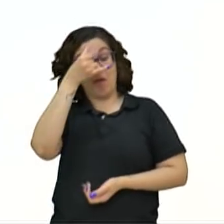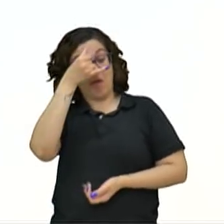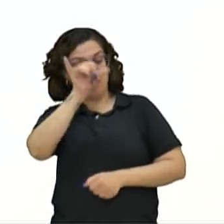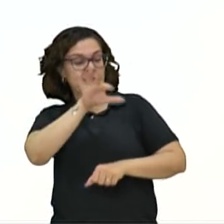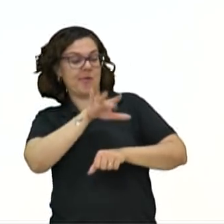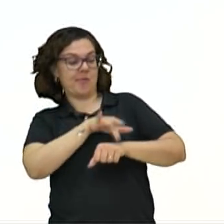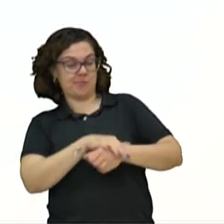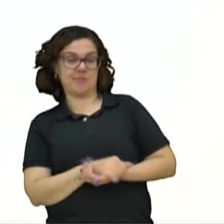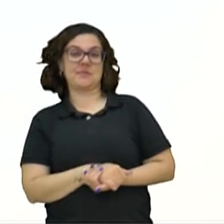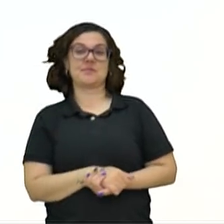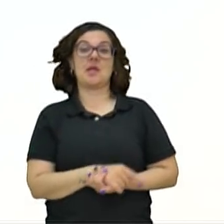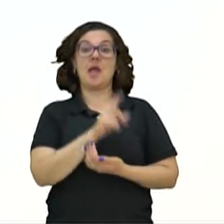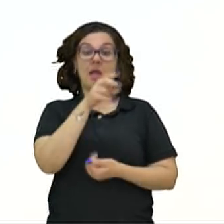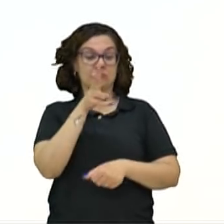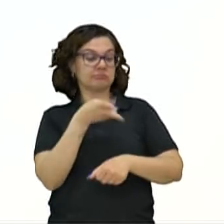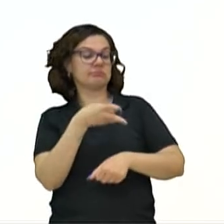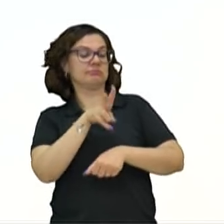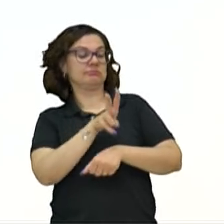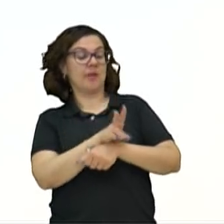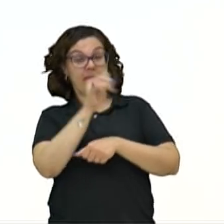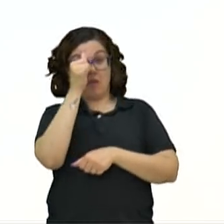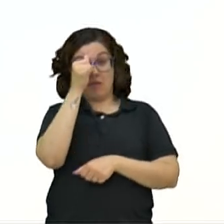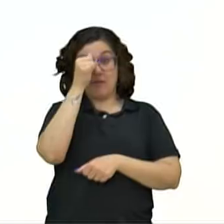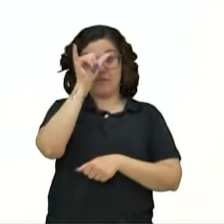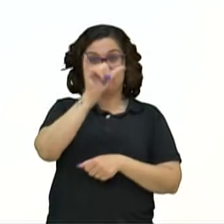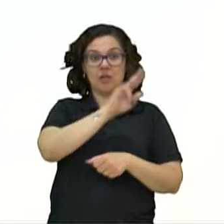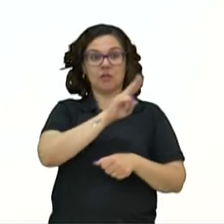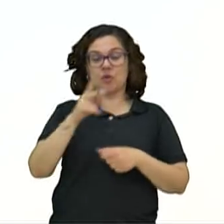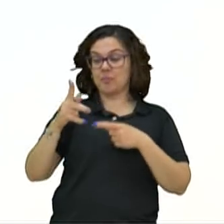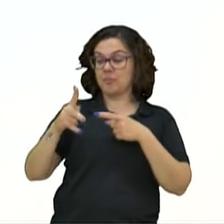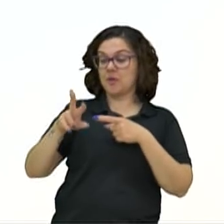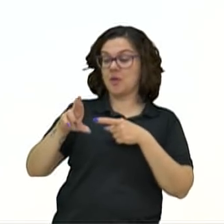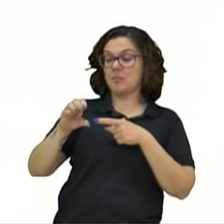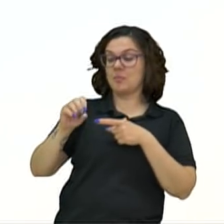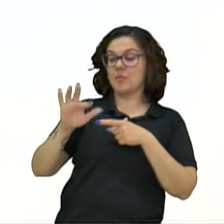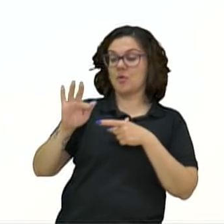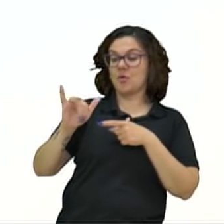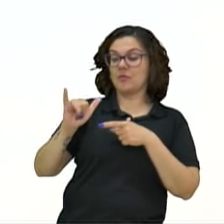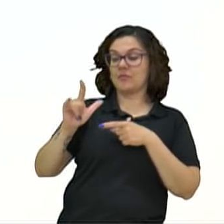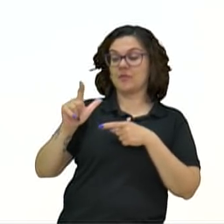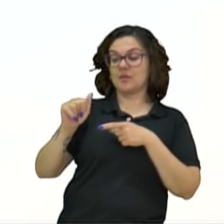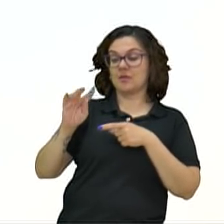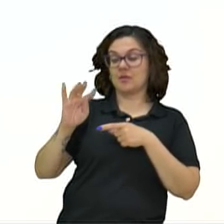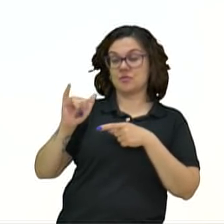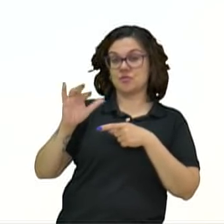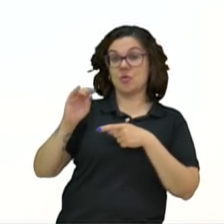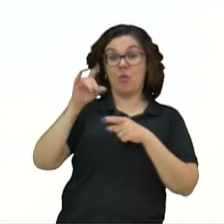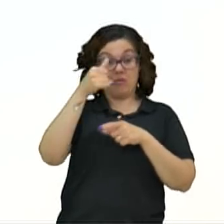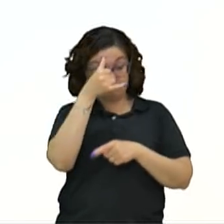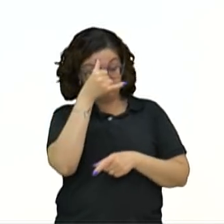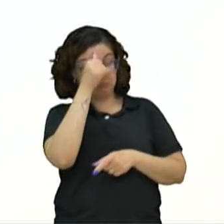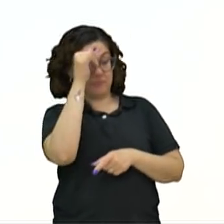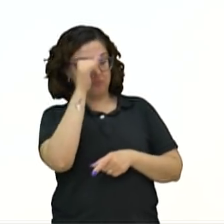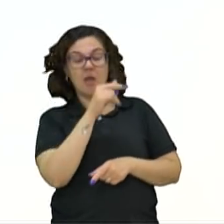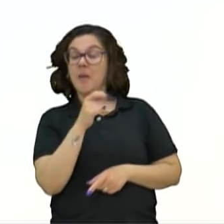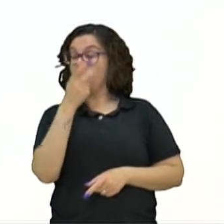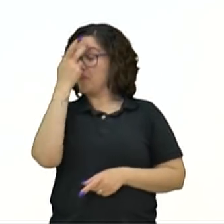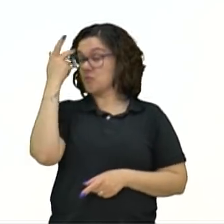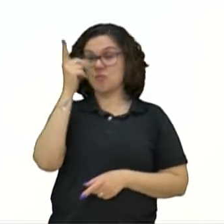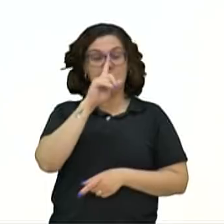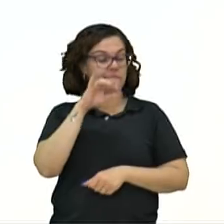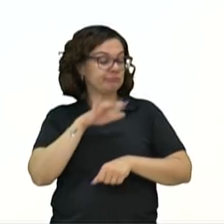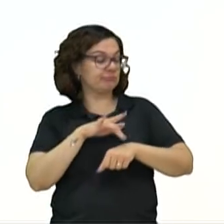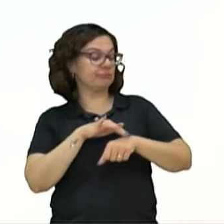prevenir, né? Ela é preventiva. Profilática quer dizer de prevenção. Então, é quando a pessoa não ficou doente, ela vai